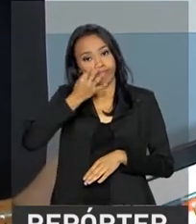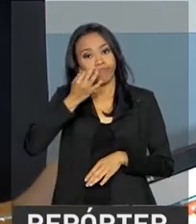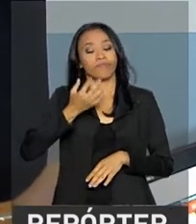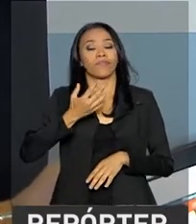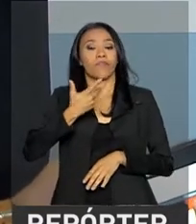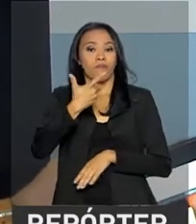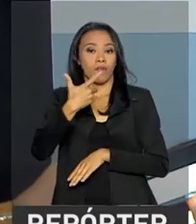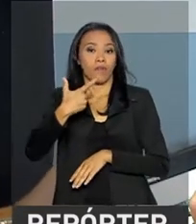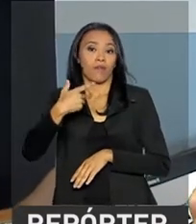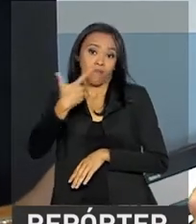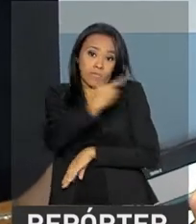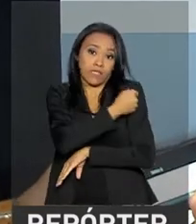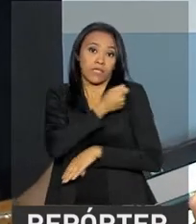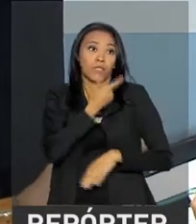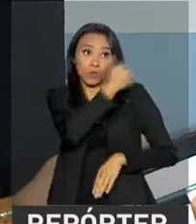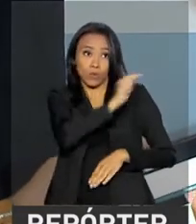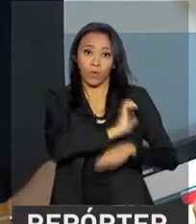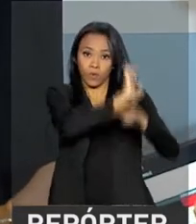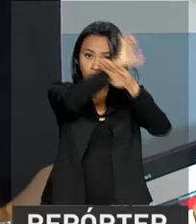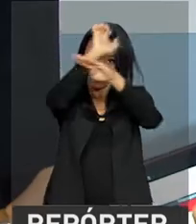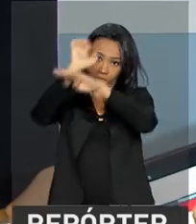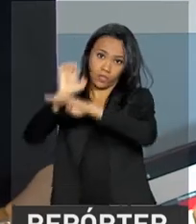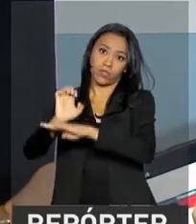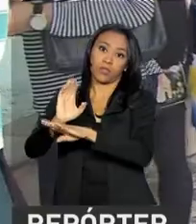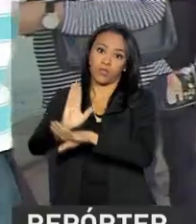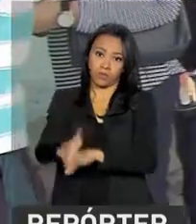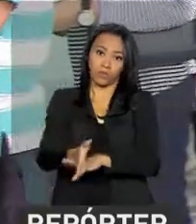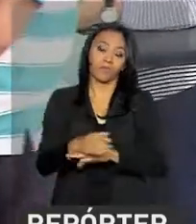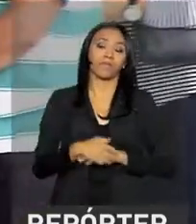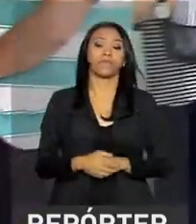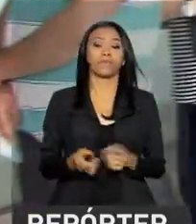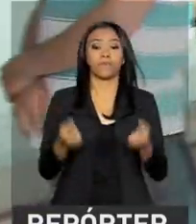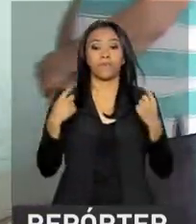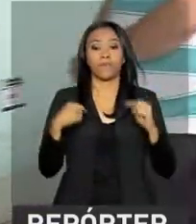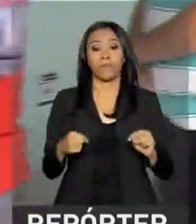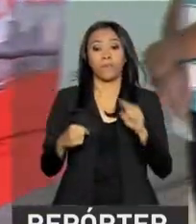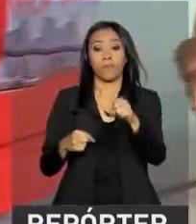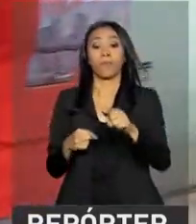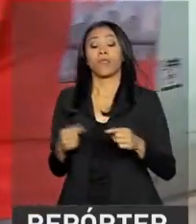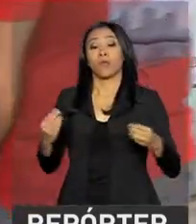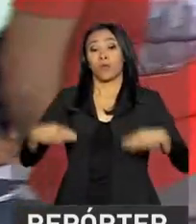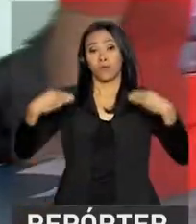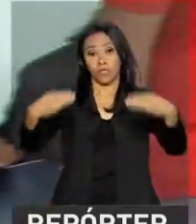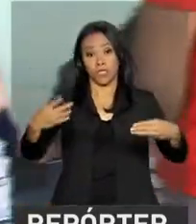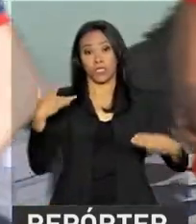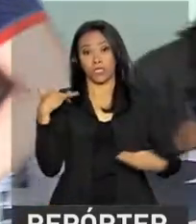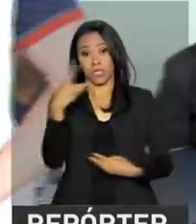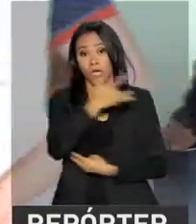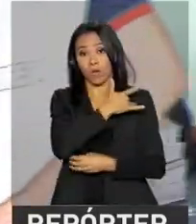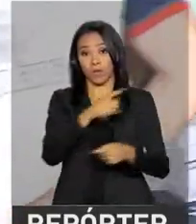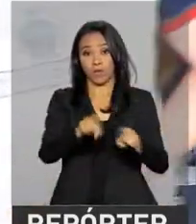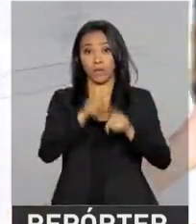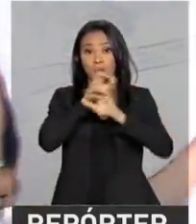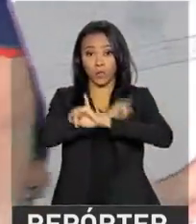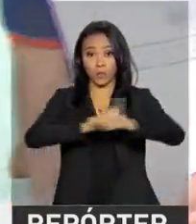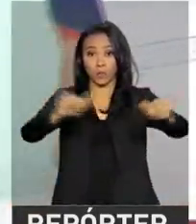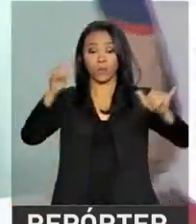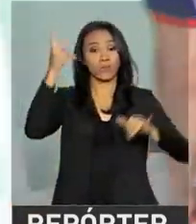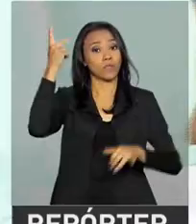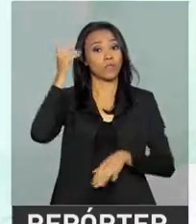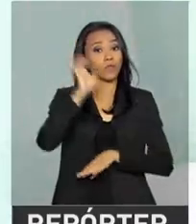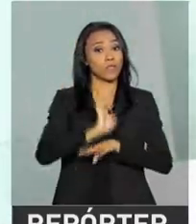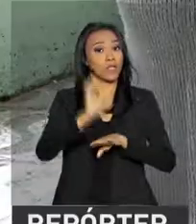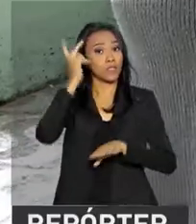febre amarela já está na rotina o ministério da saúde também anunciou que o estado de são paulo vai ampliar